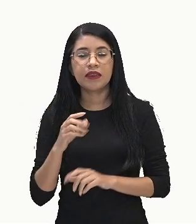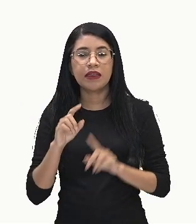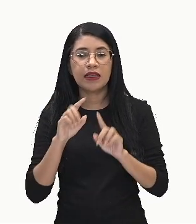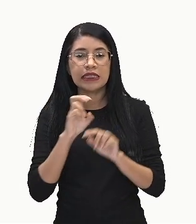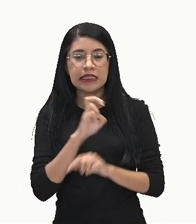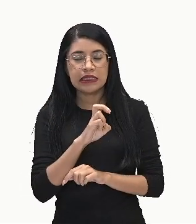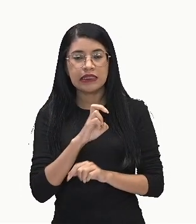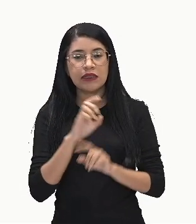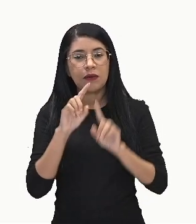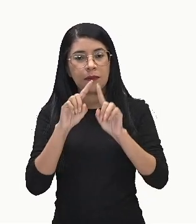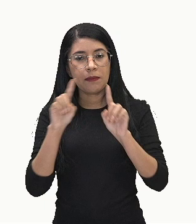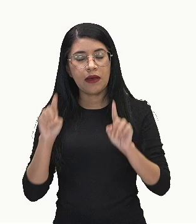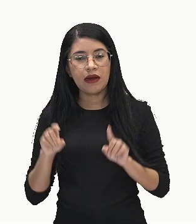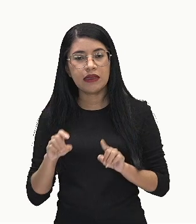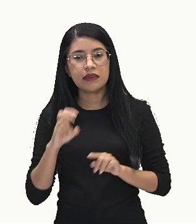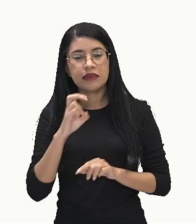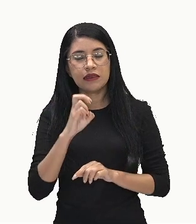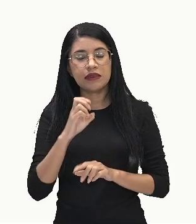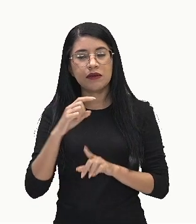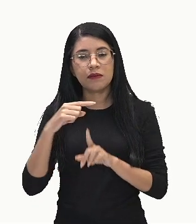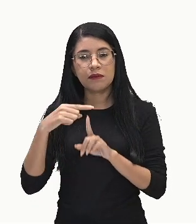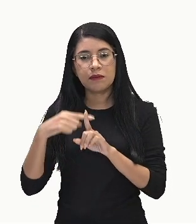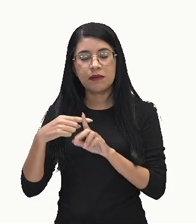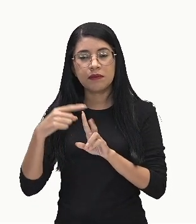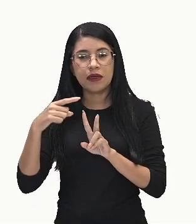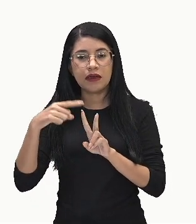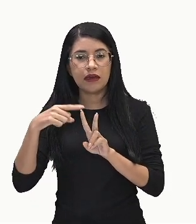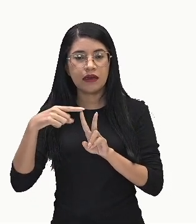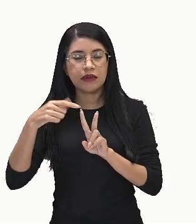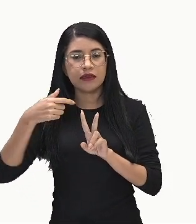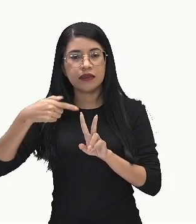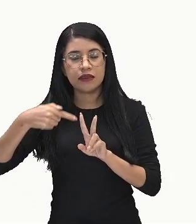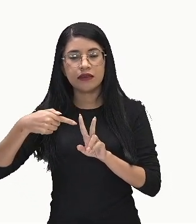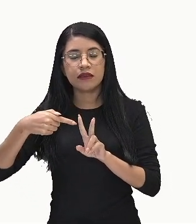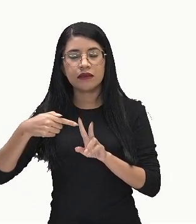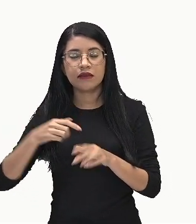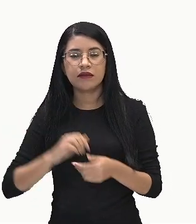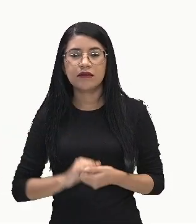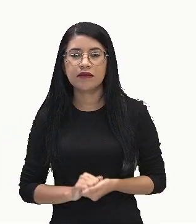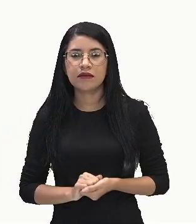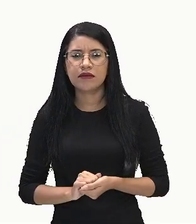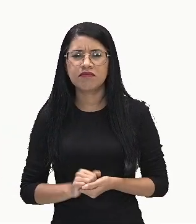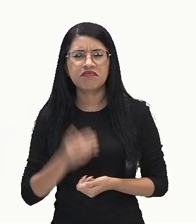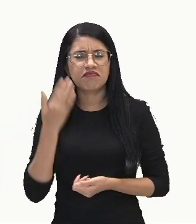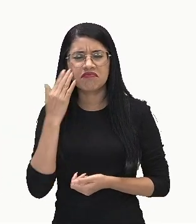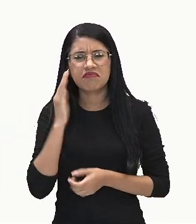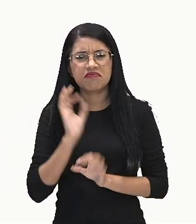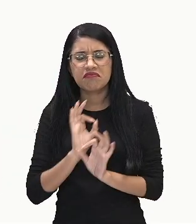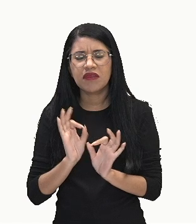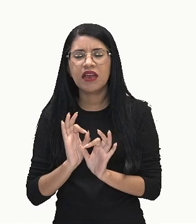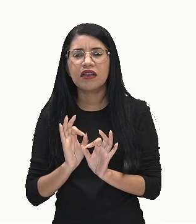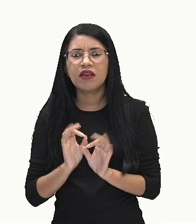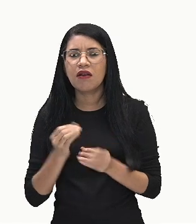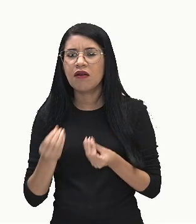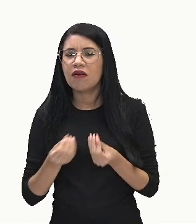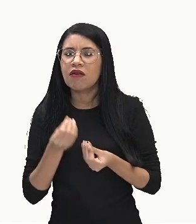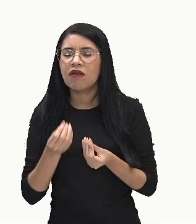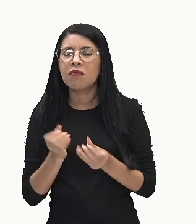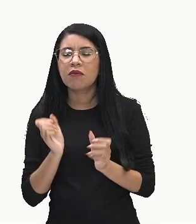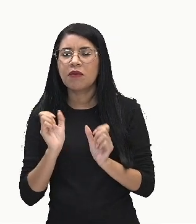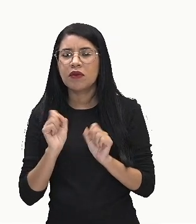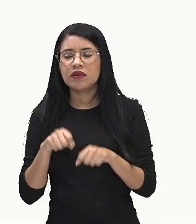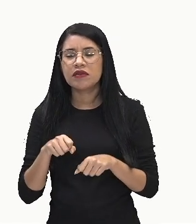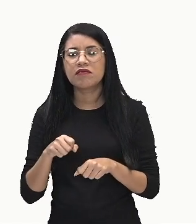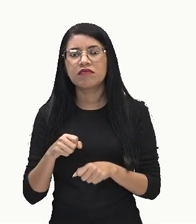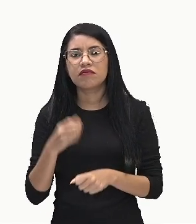entre parênteses, 5 mais raiz de 7. Professor, não entendi. Por que a gente pode escrever dessa forma? Preste